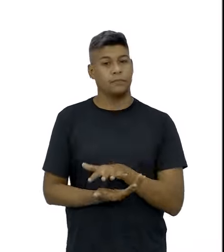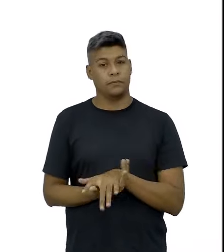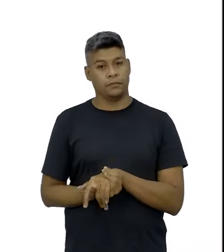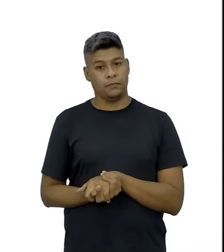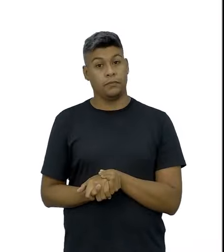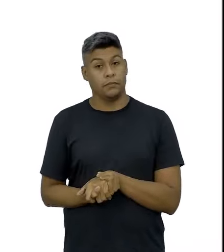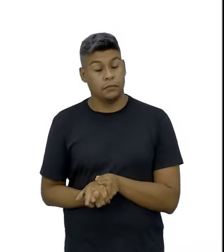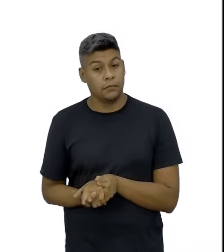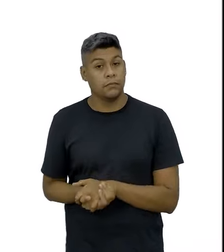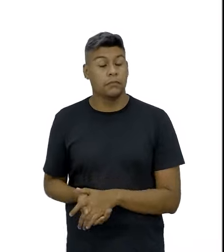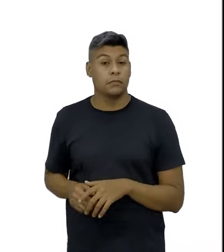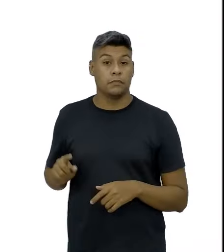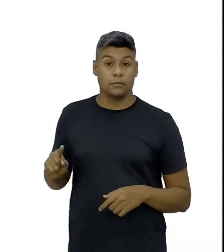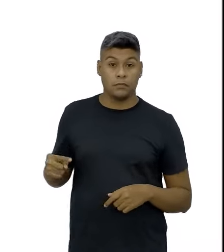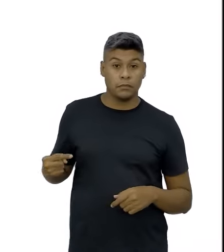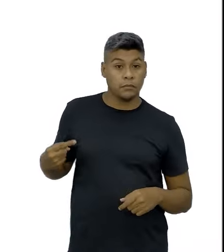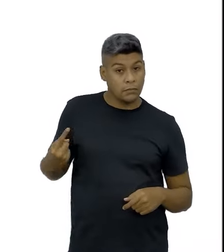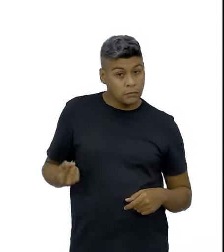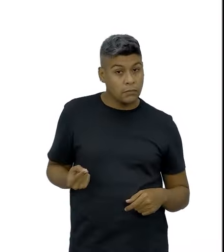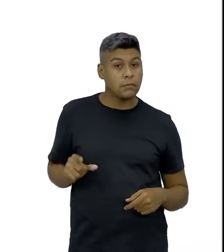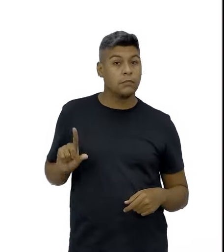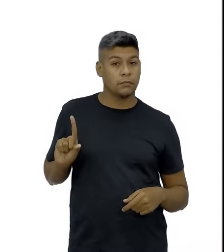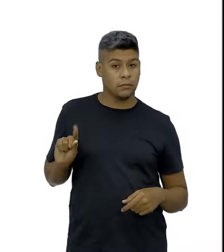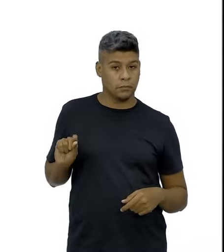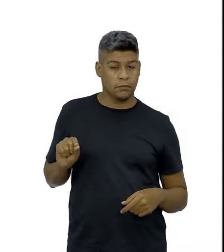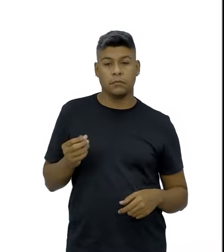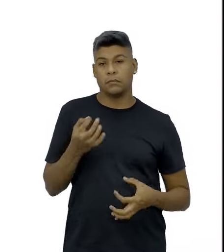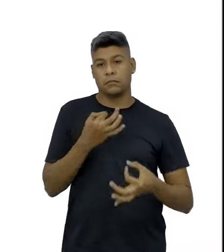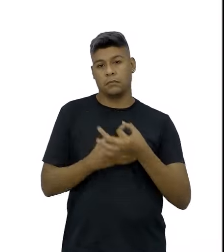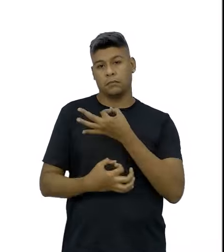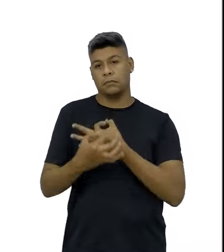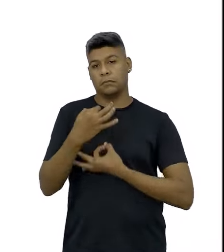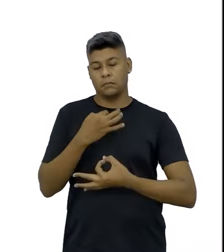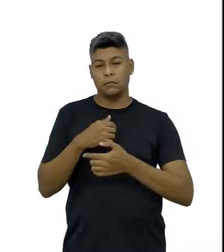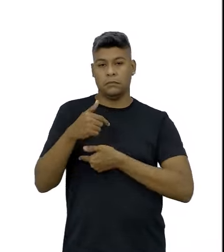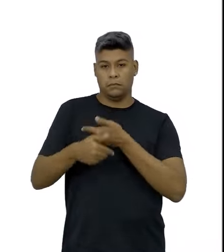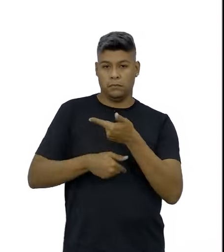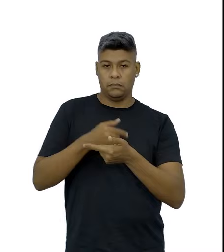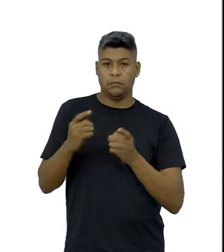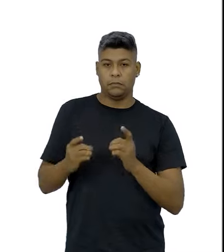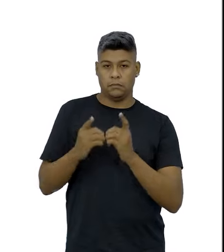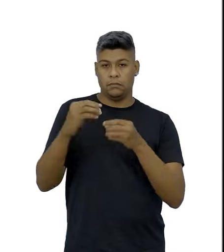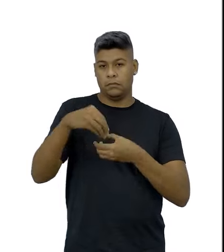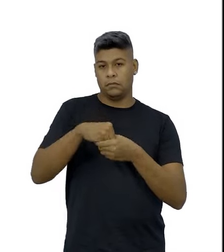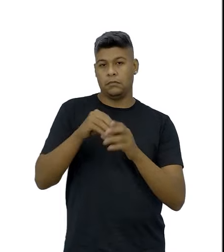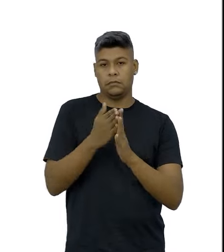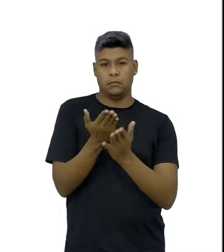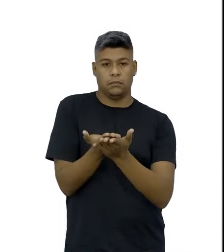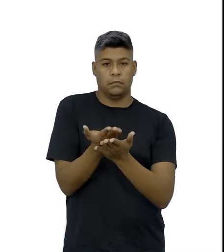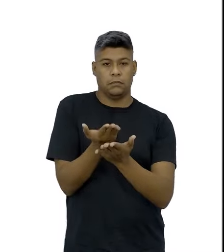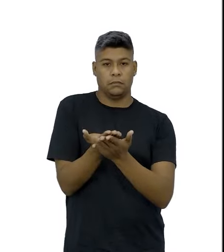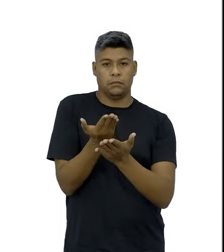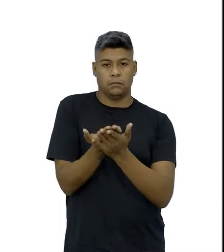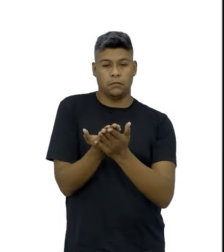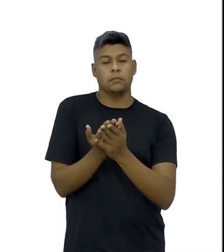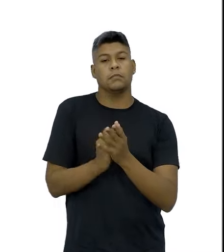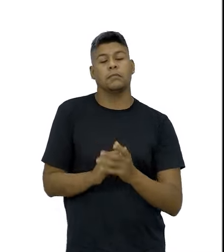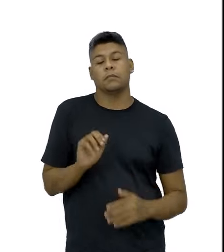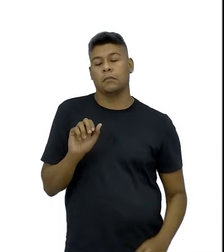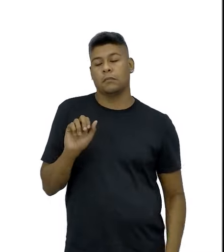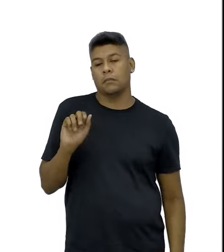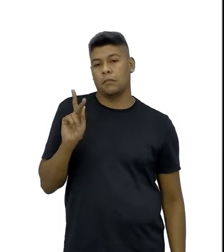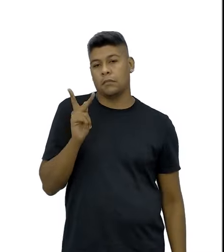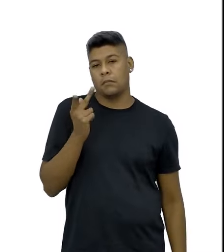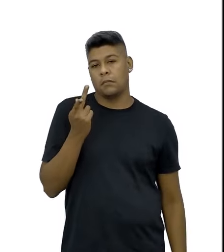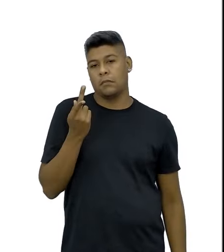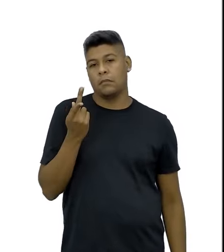finalmente, no terceiro momento, nós trataremos das sugestões para o trabalho didático na escola no momento DATPC,